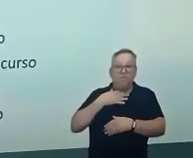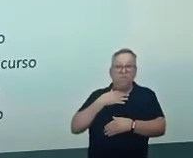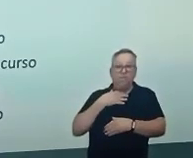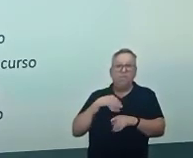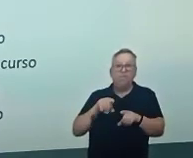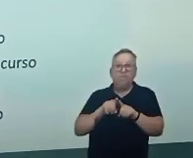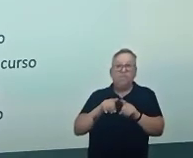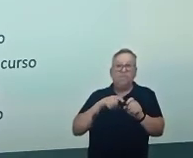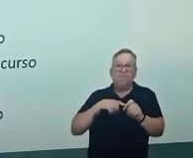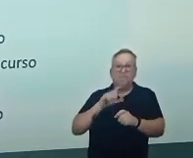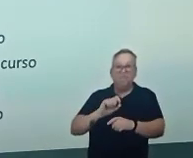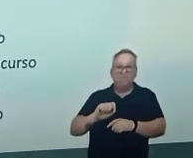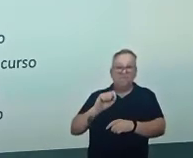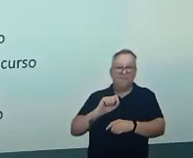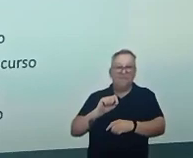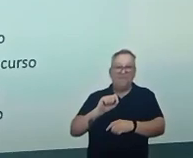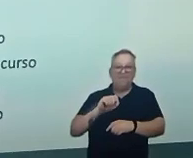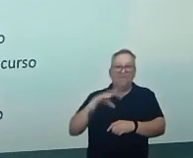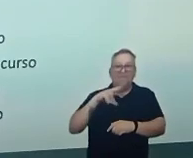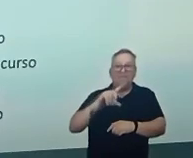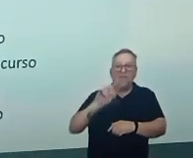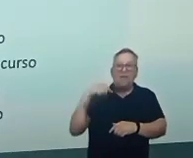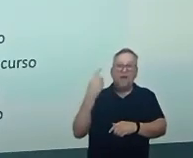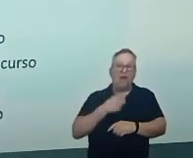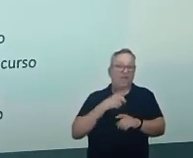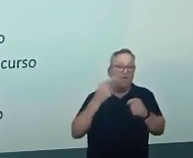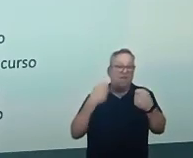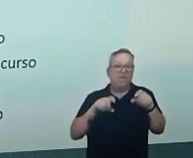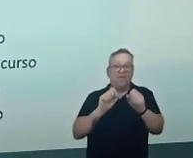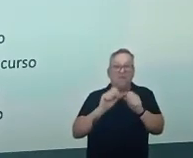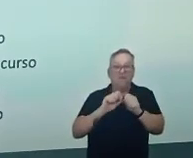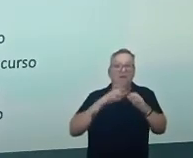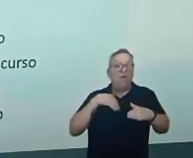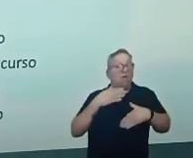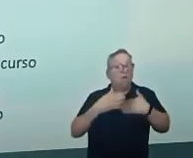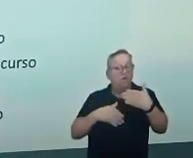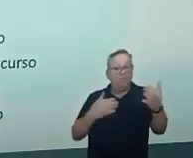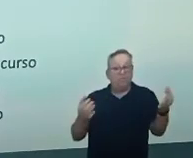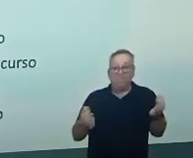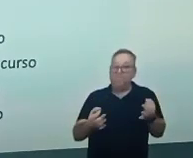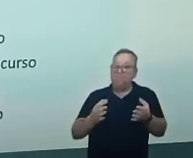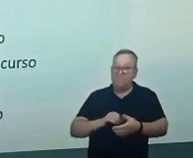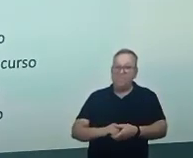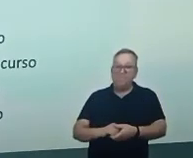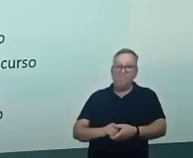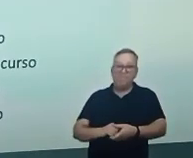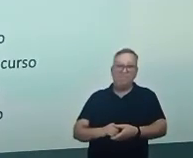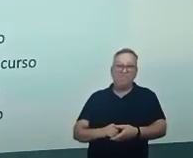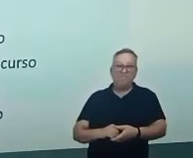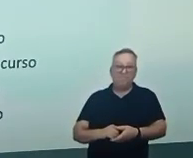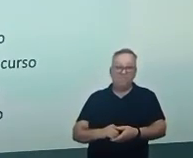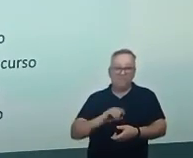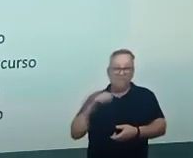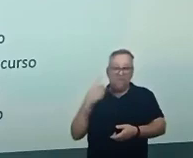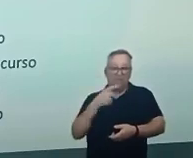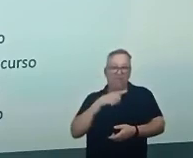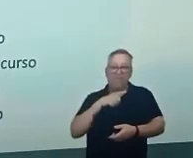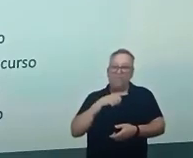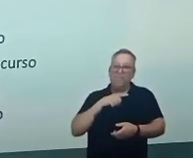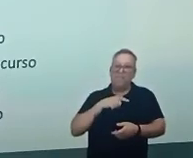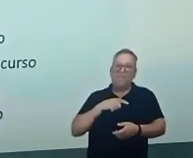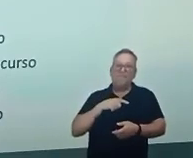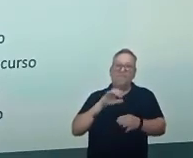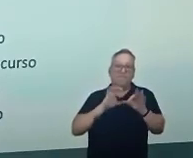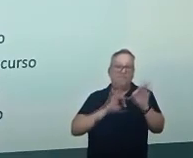a gente vai ter tudo que a gente precisa para fazer um processo correto, tá? Nós estamos no processo